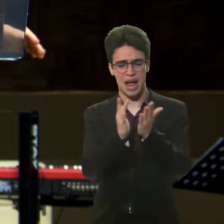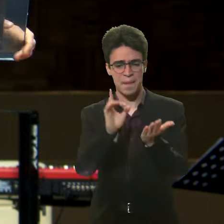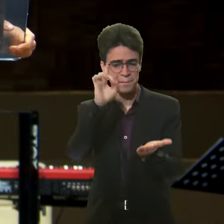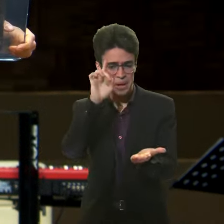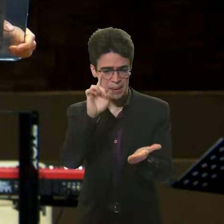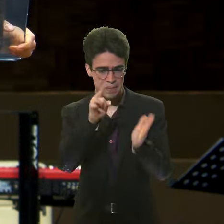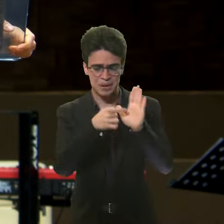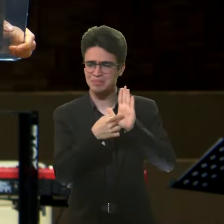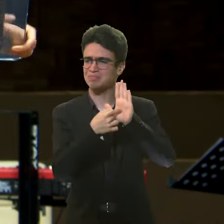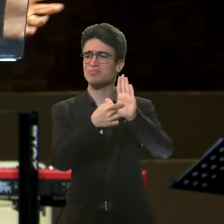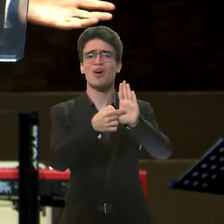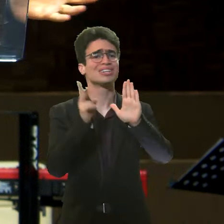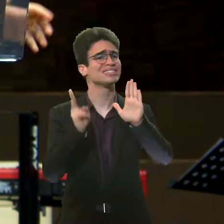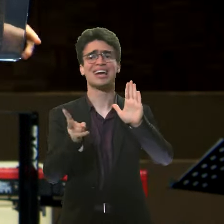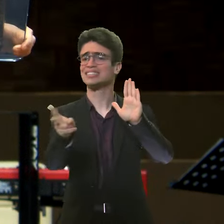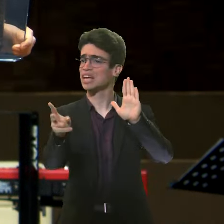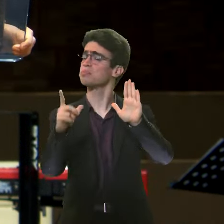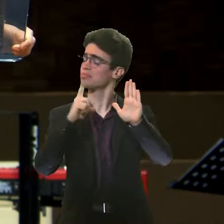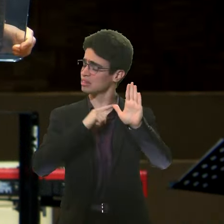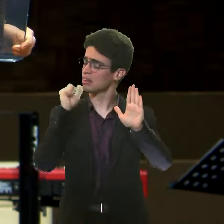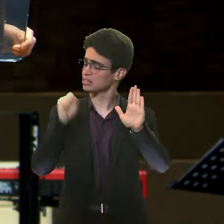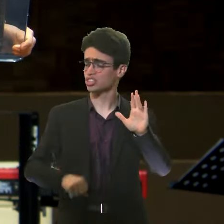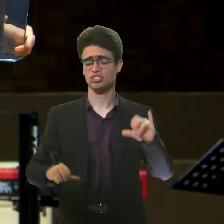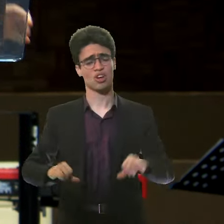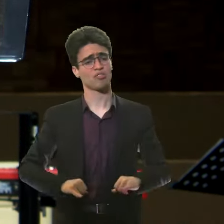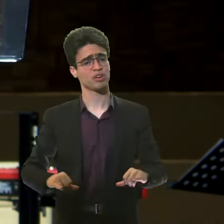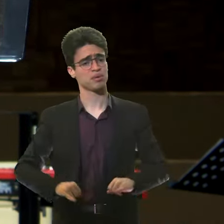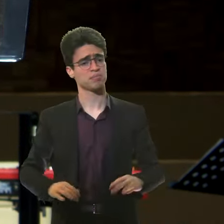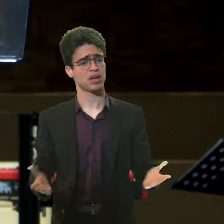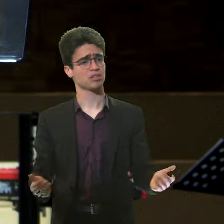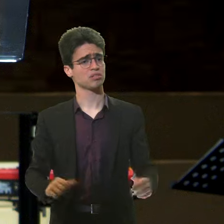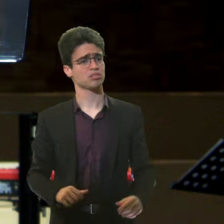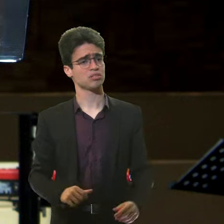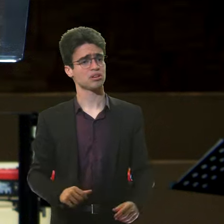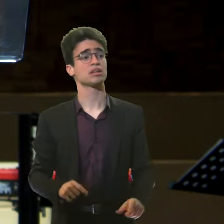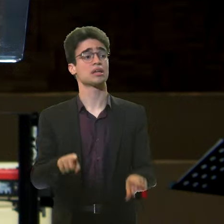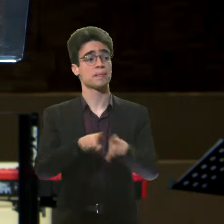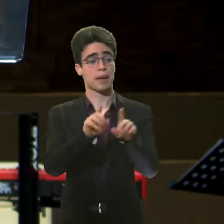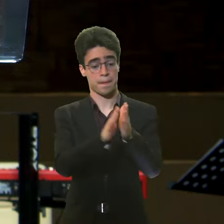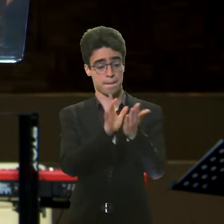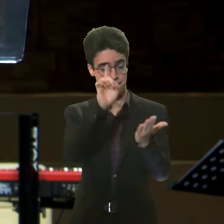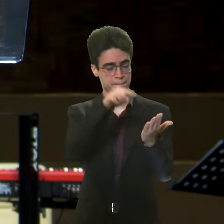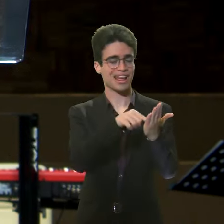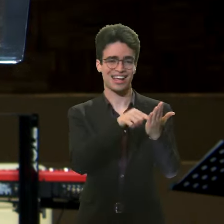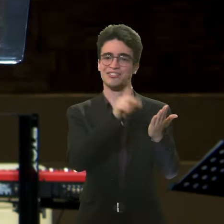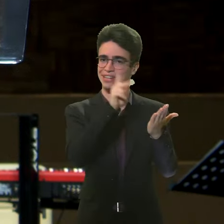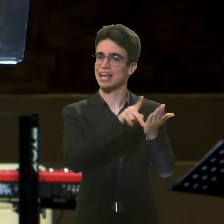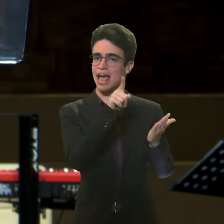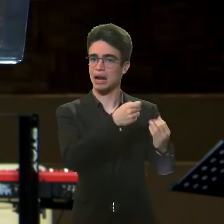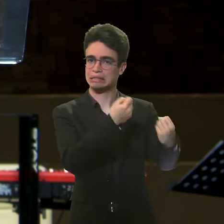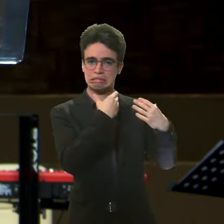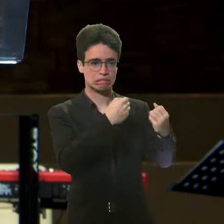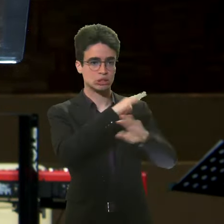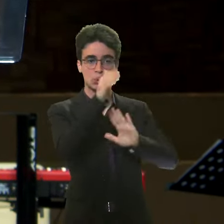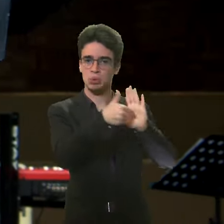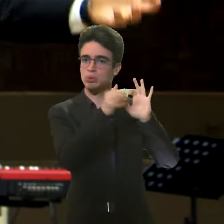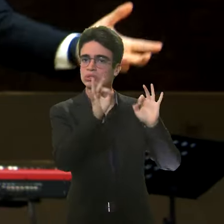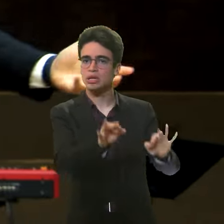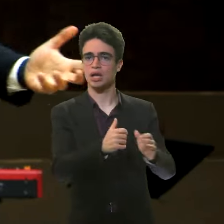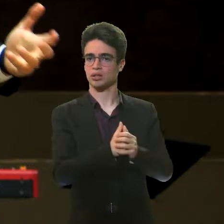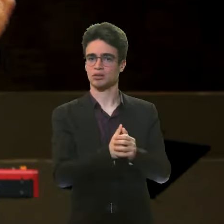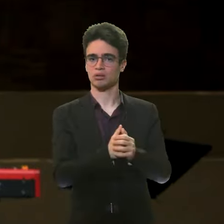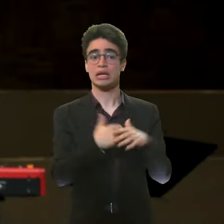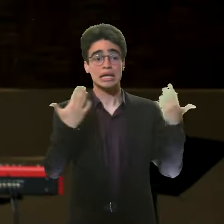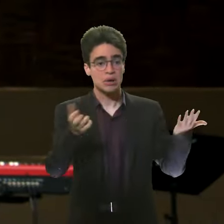esconde que existe sofrimento. A Bíblia ela é um manual para as nossas vidas, é ou não é? Então se ela ignorasse